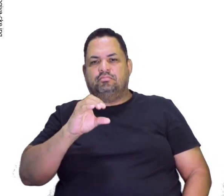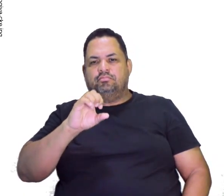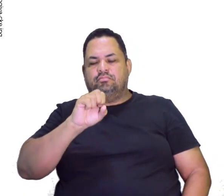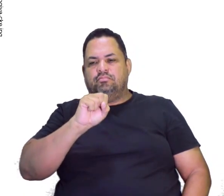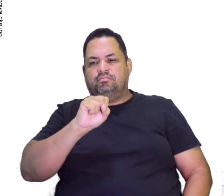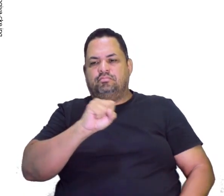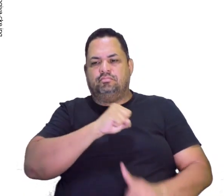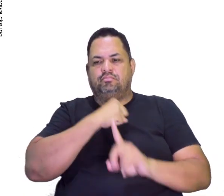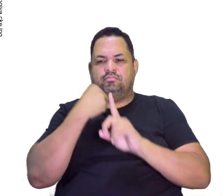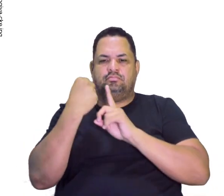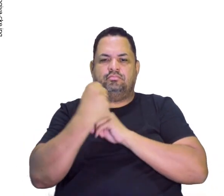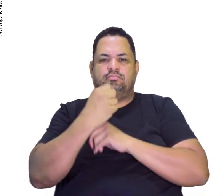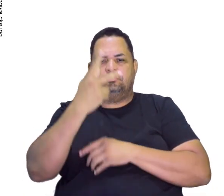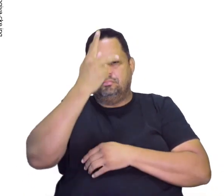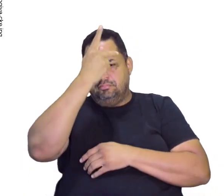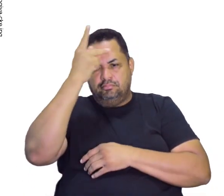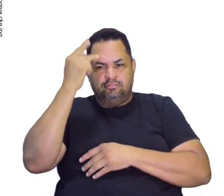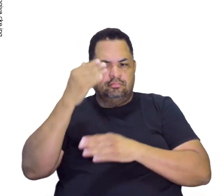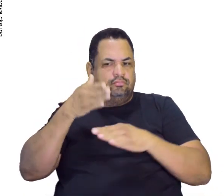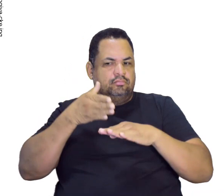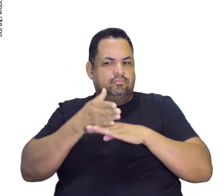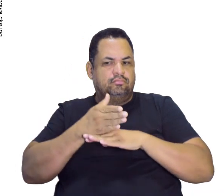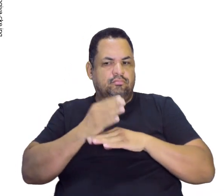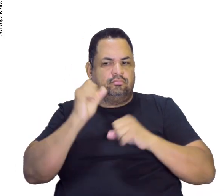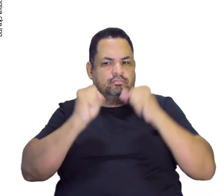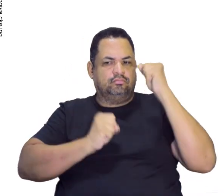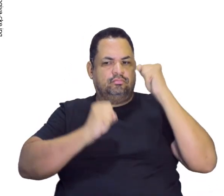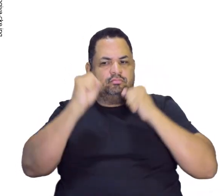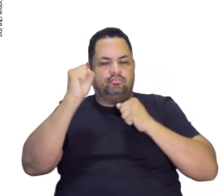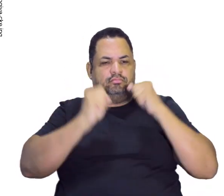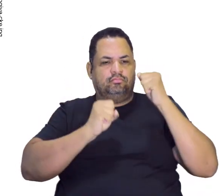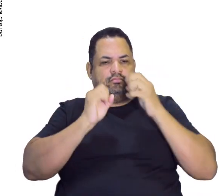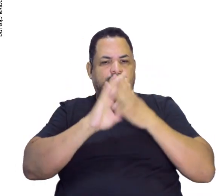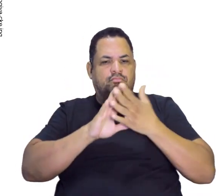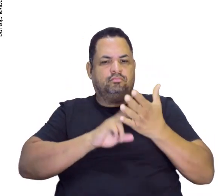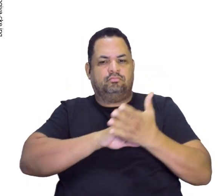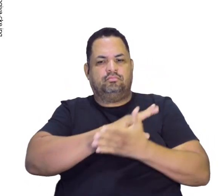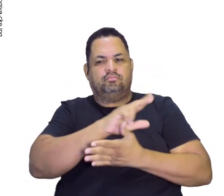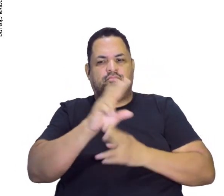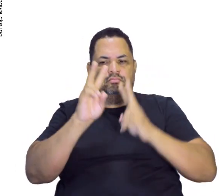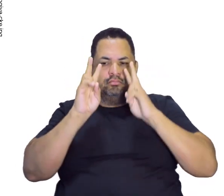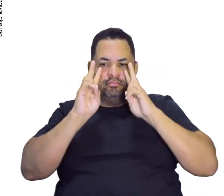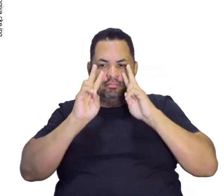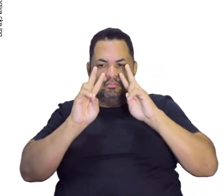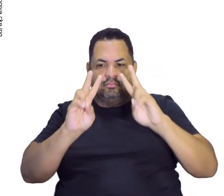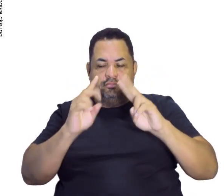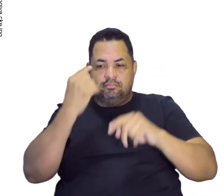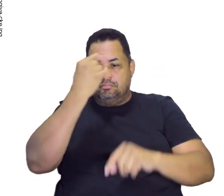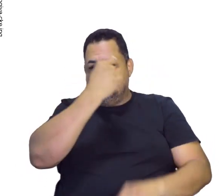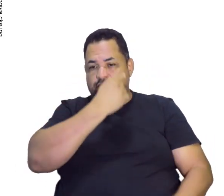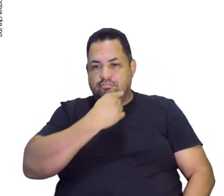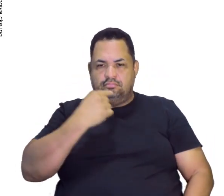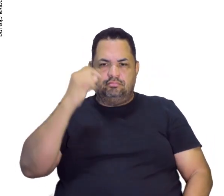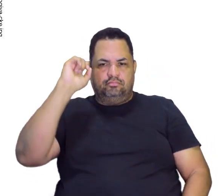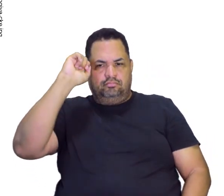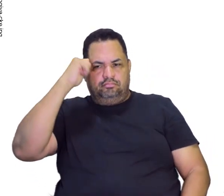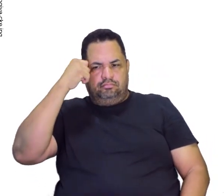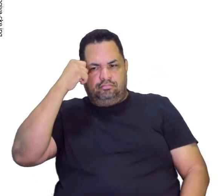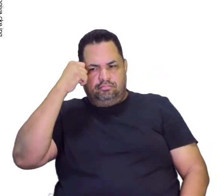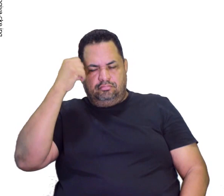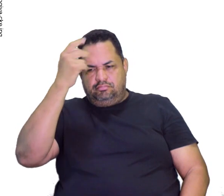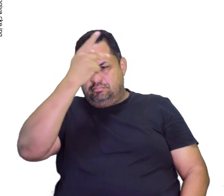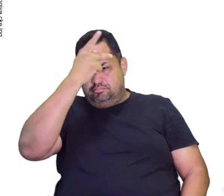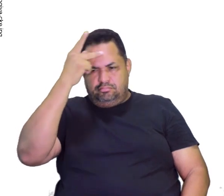eh na entrada de uma fábrica né com seus olhares com vários tipos né de eh negros